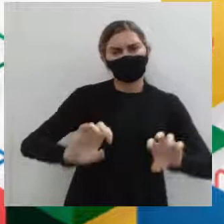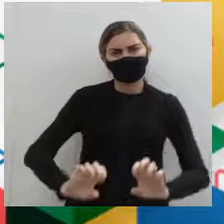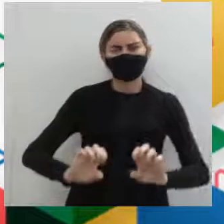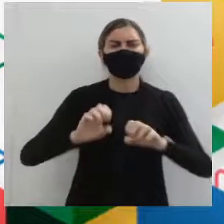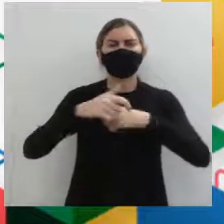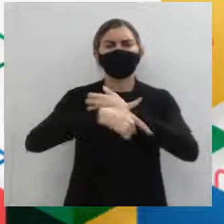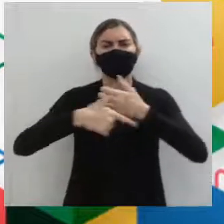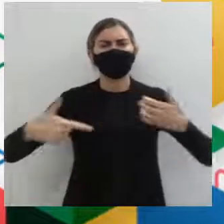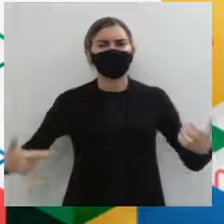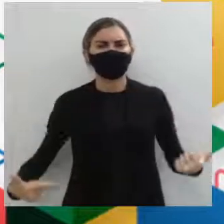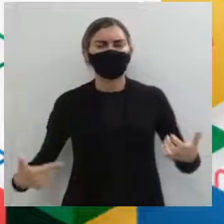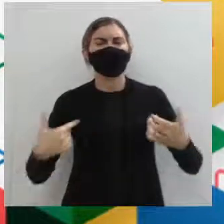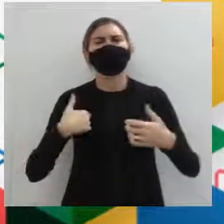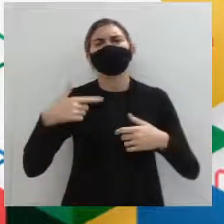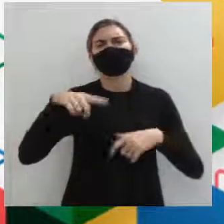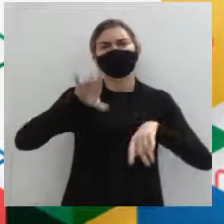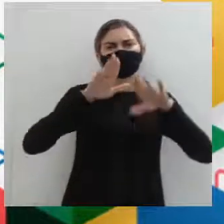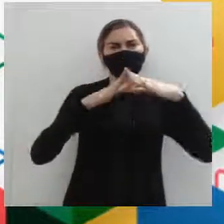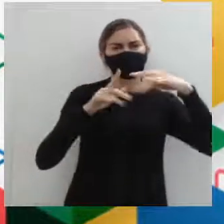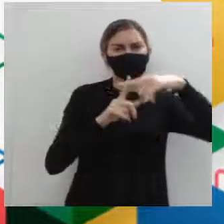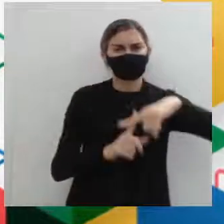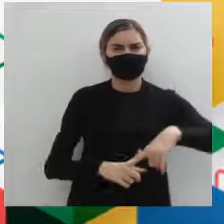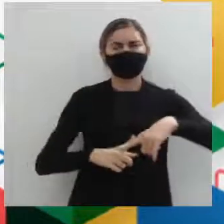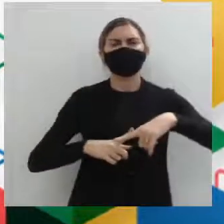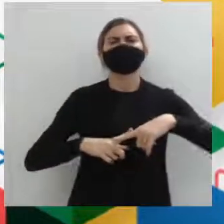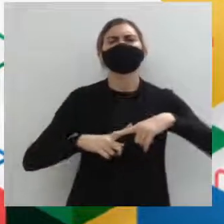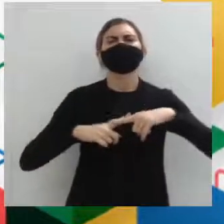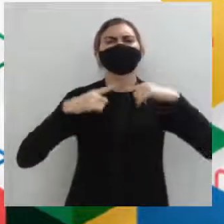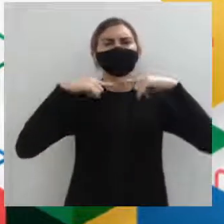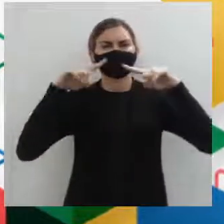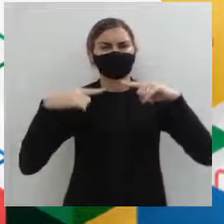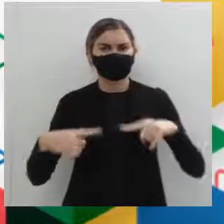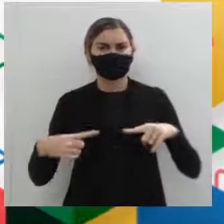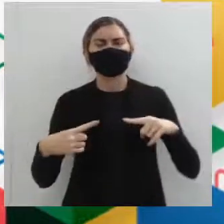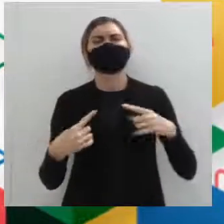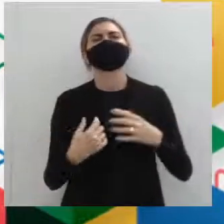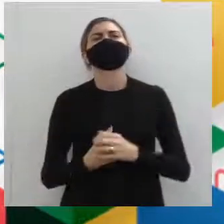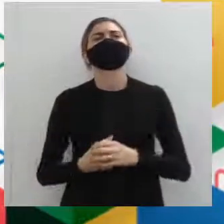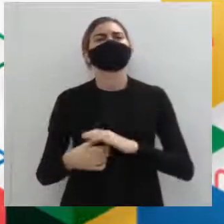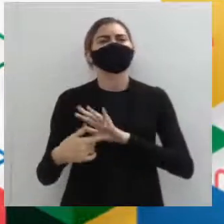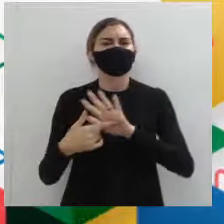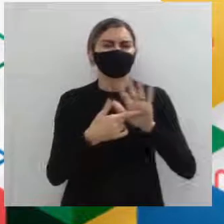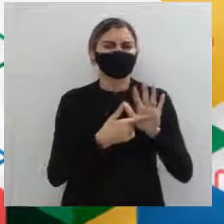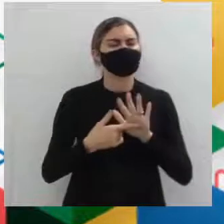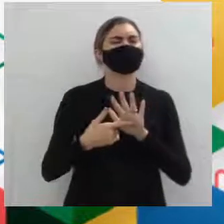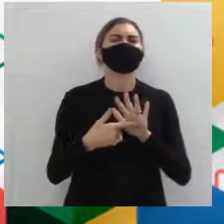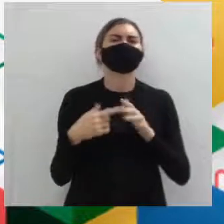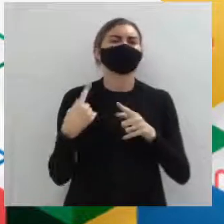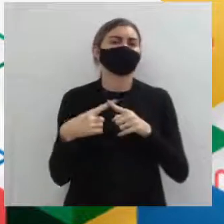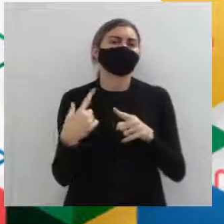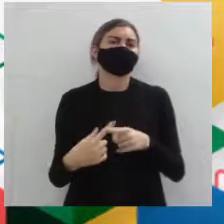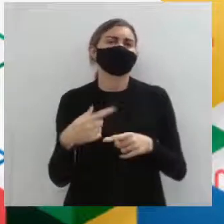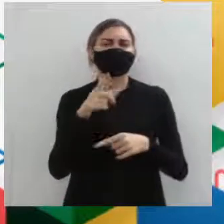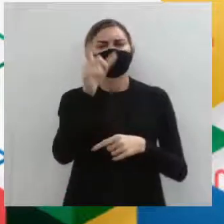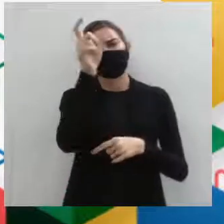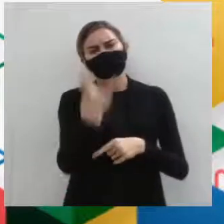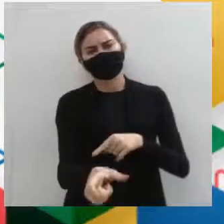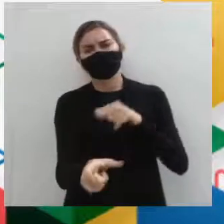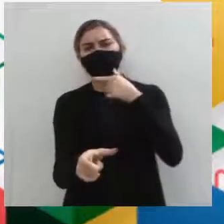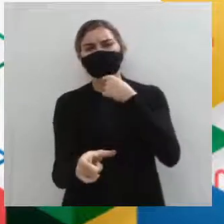à moral da igreja foram postas em xeque. Em especial por um